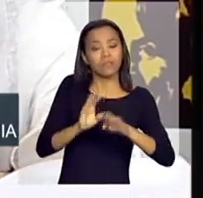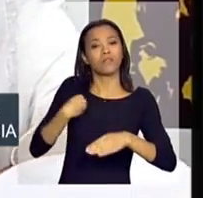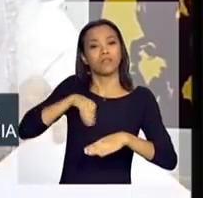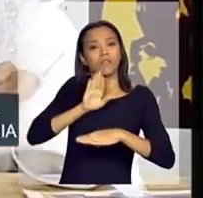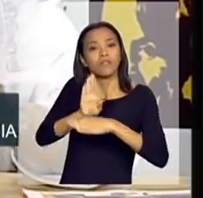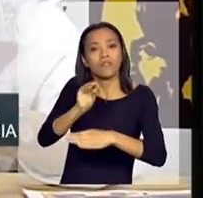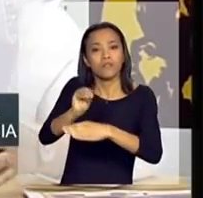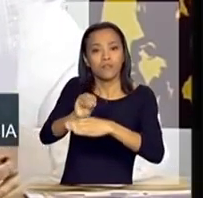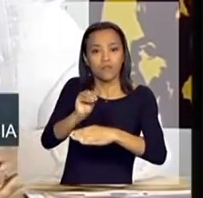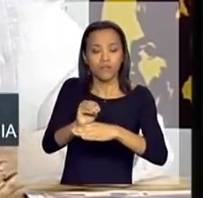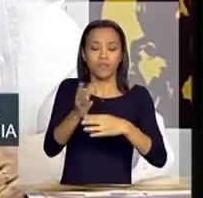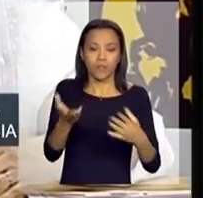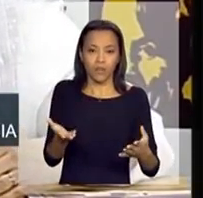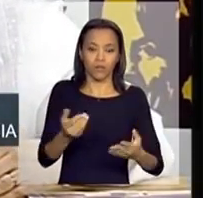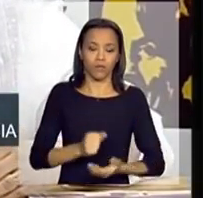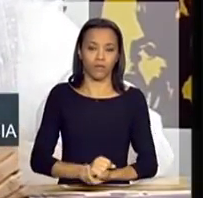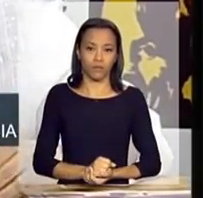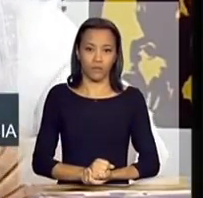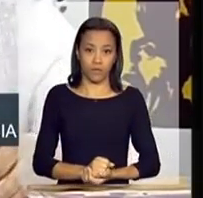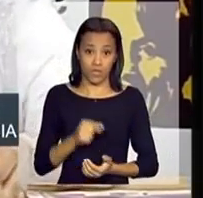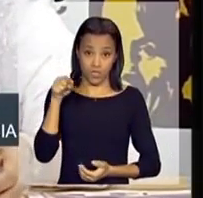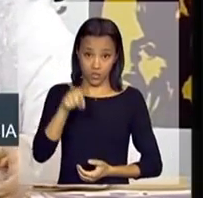porque exemplifica